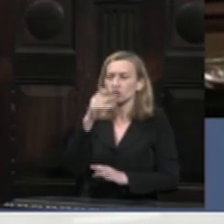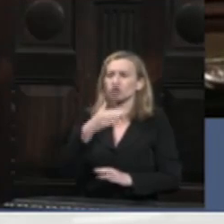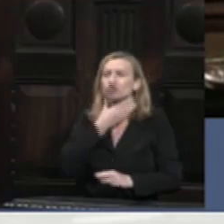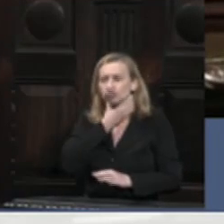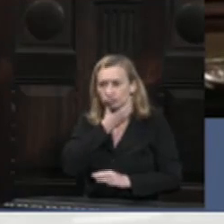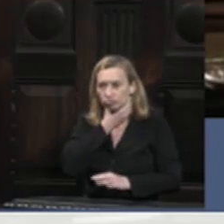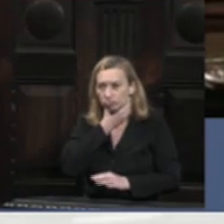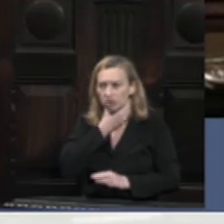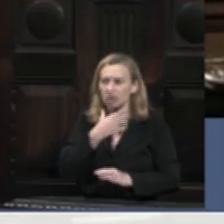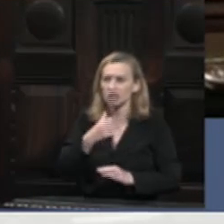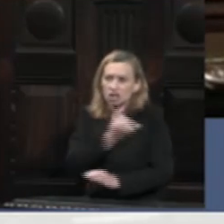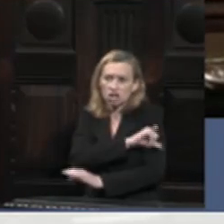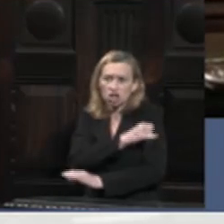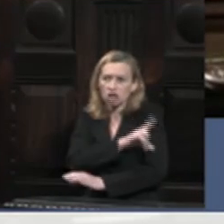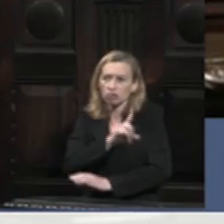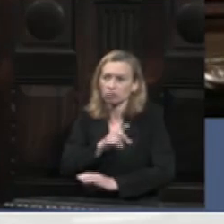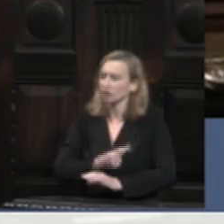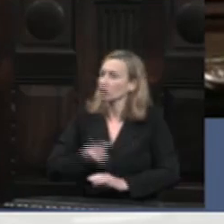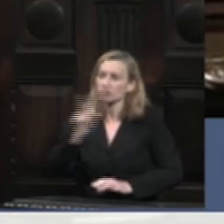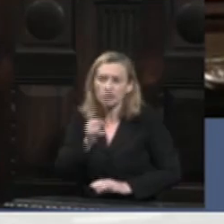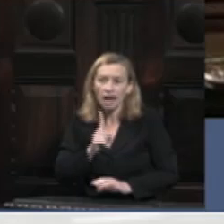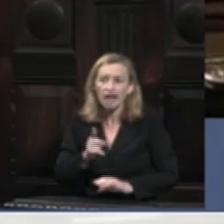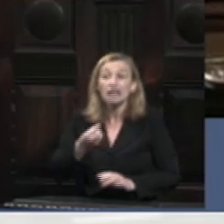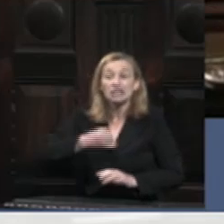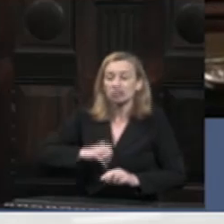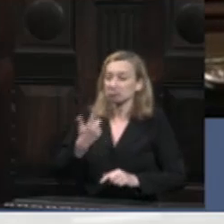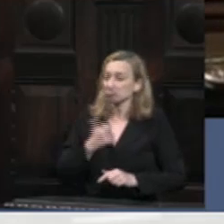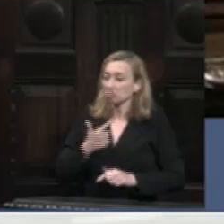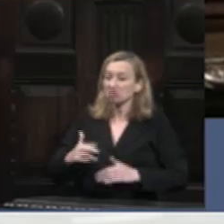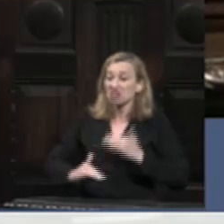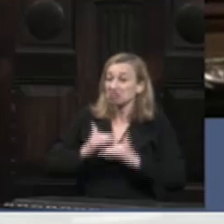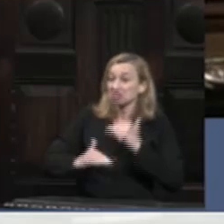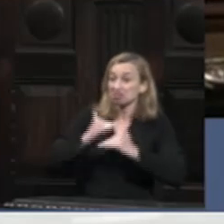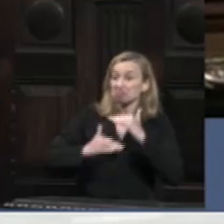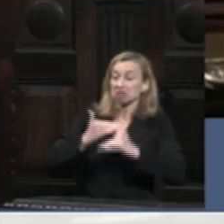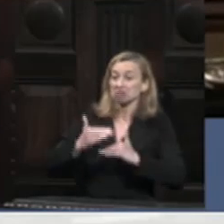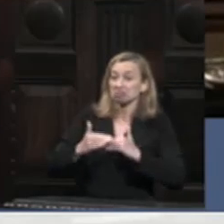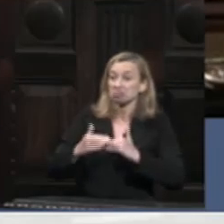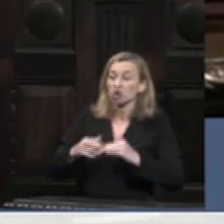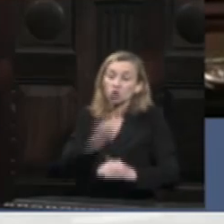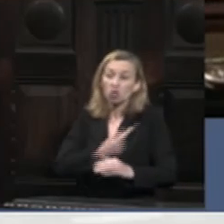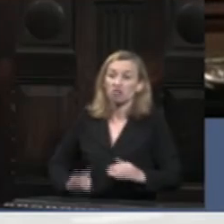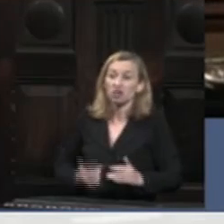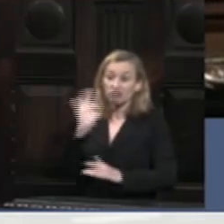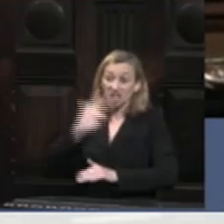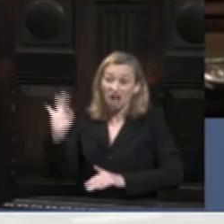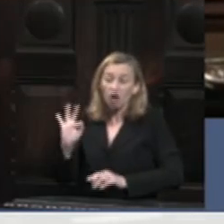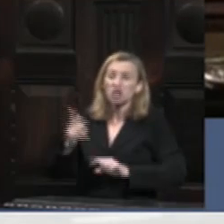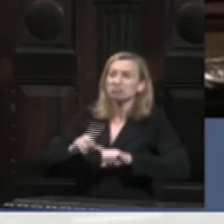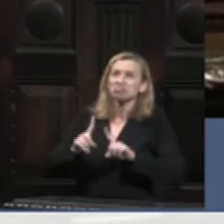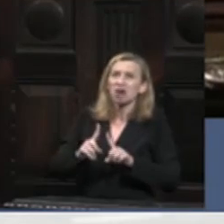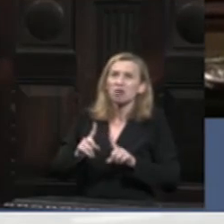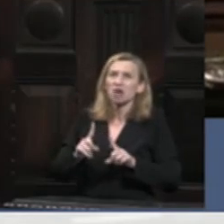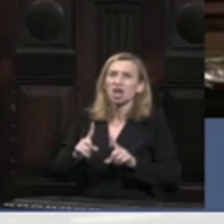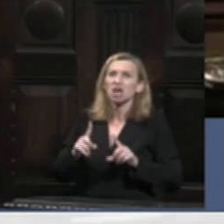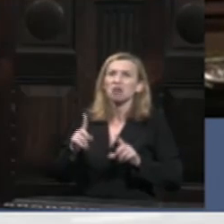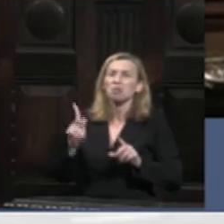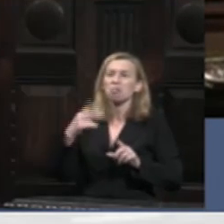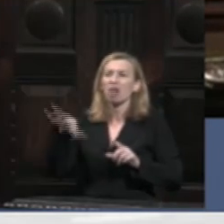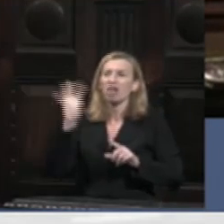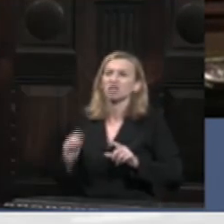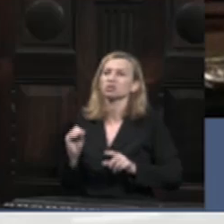se aproximam dos patamares em que se encontravam antes da crise do final de 2014, antes